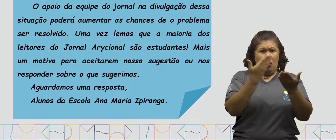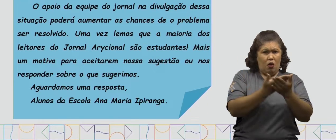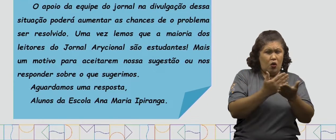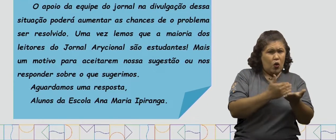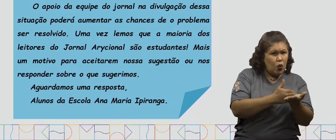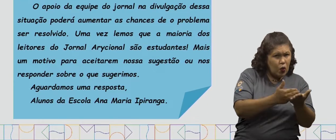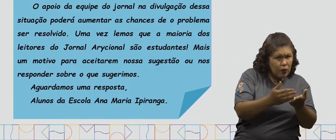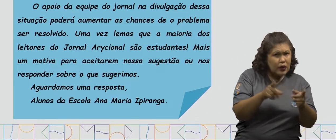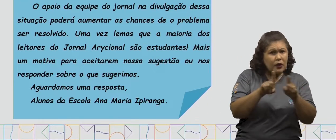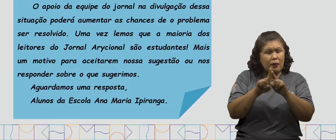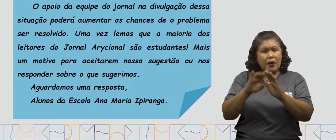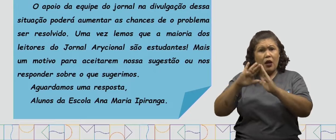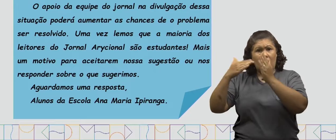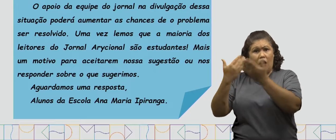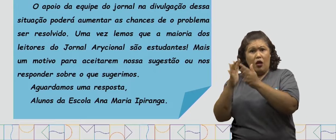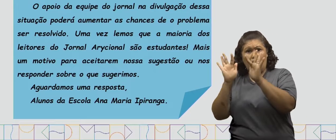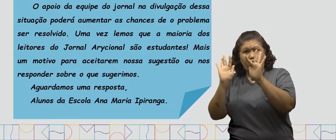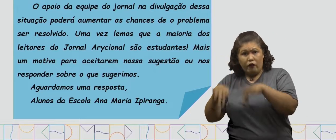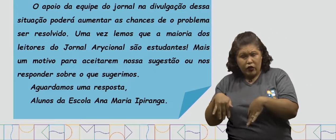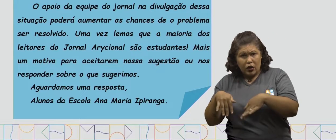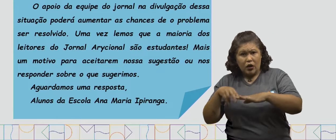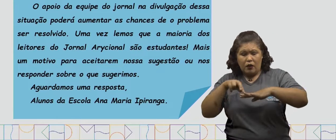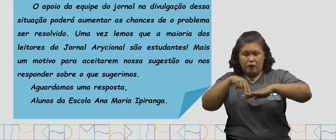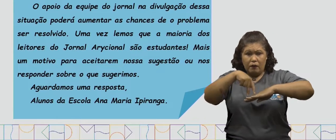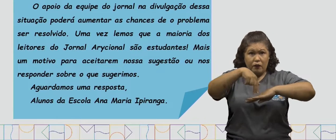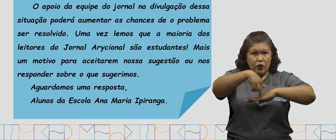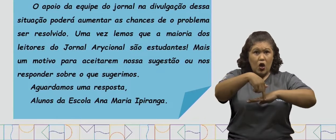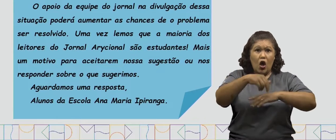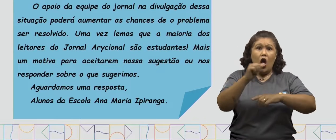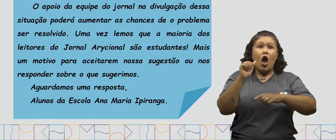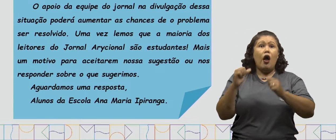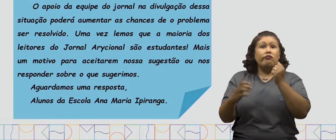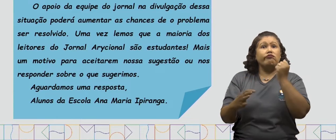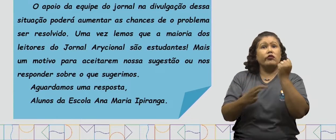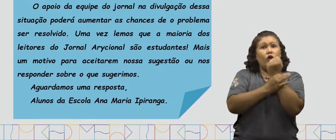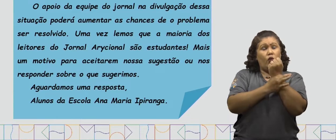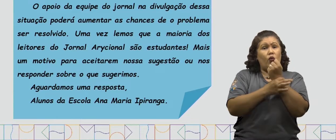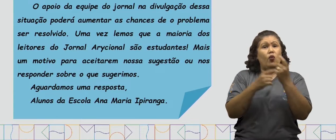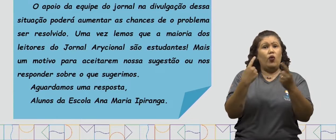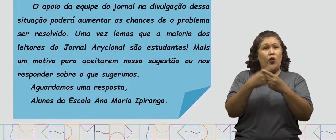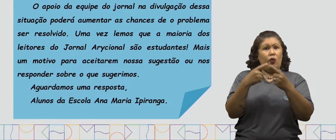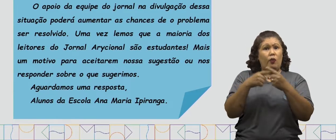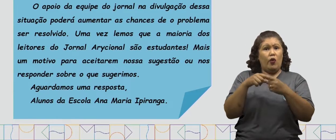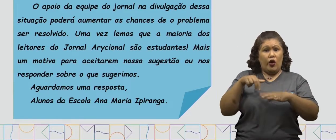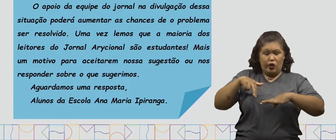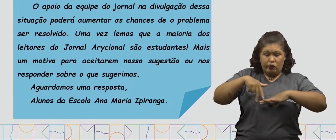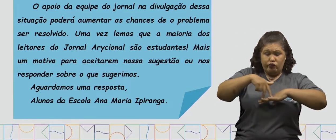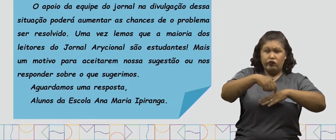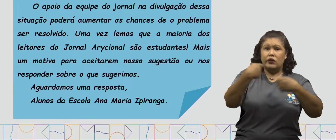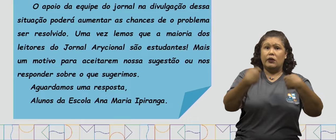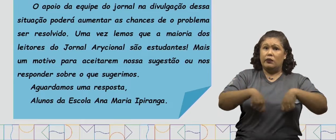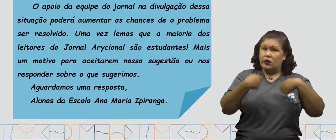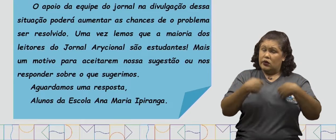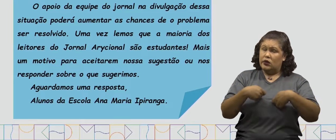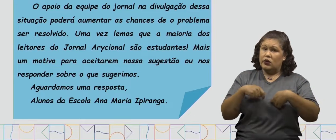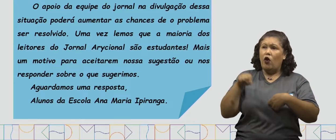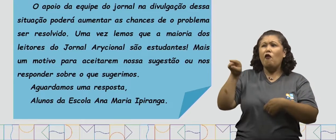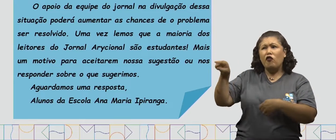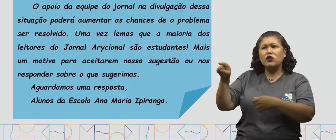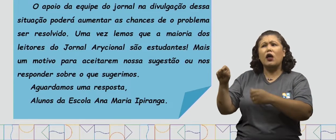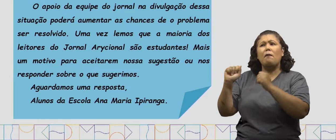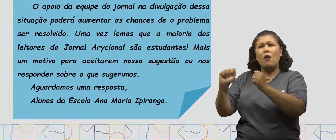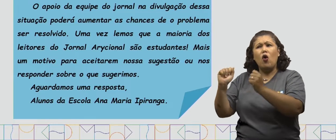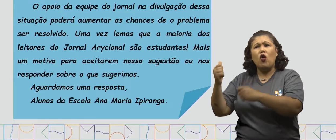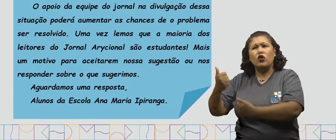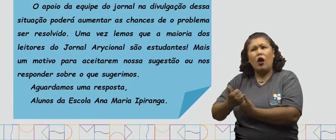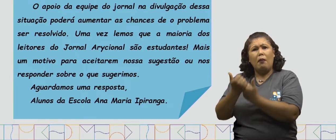e da saída das aulas, e ter ela por ali dá uma maior segurança na hora de atravessar. O apoio da equipe do